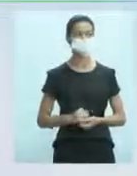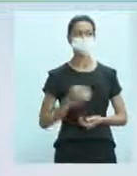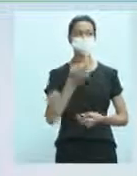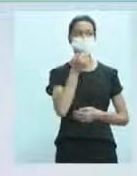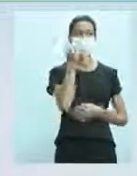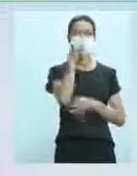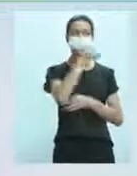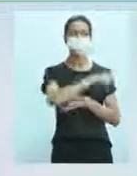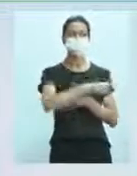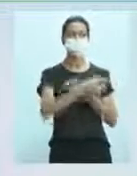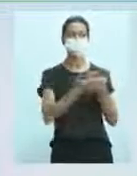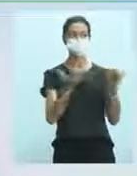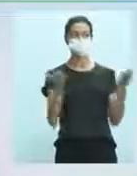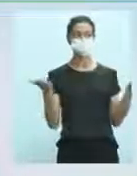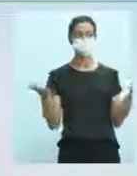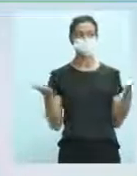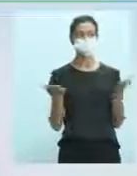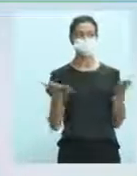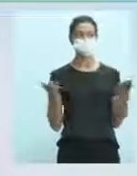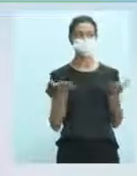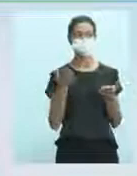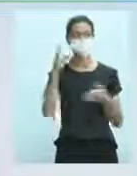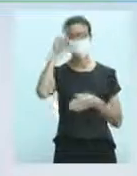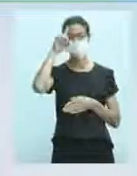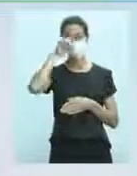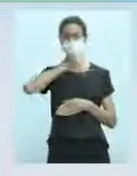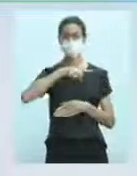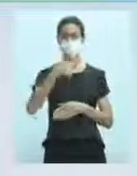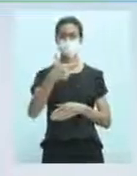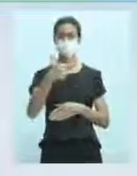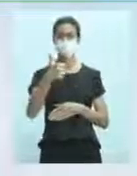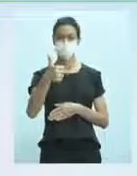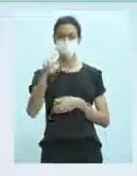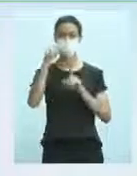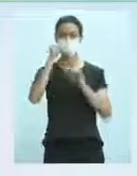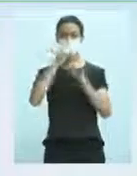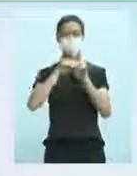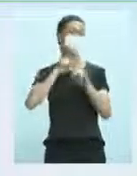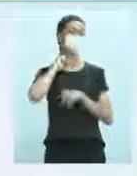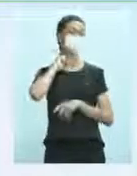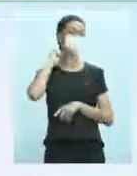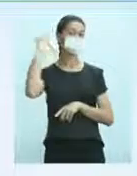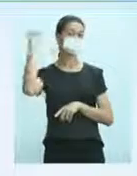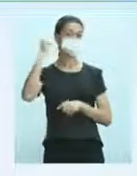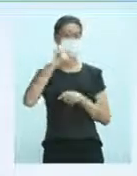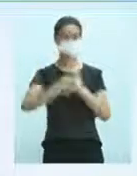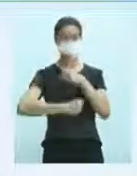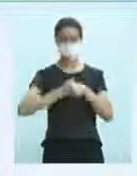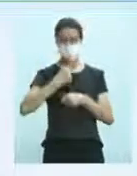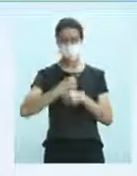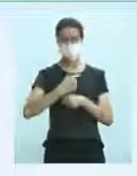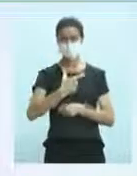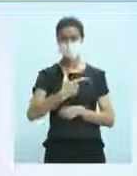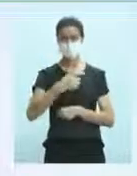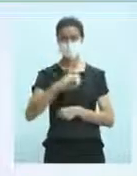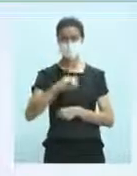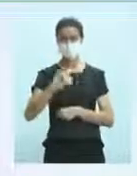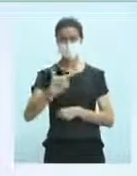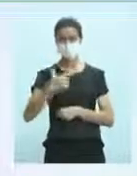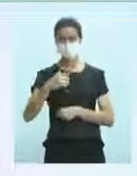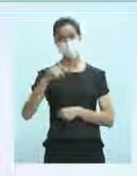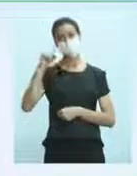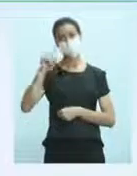oi bom dia hoje dia vinte e um de abril de 2020 dia do